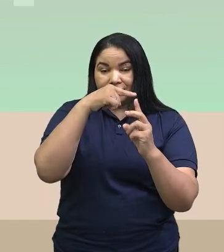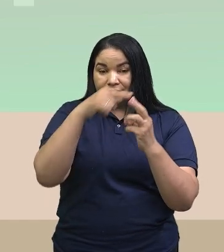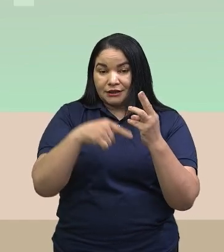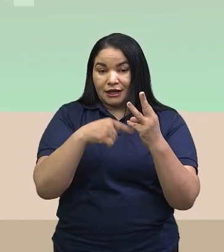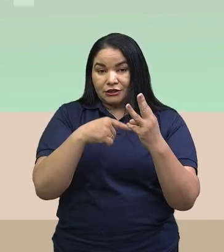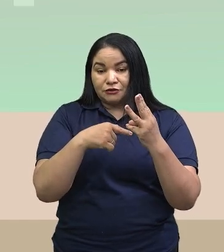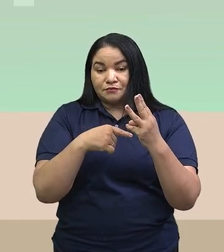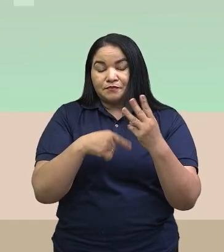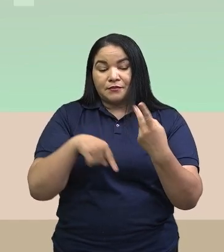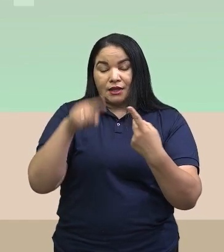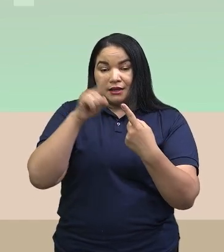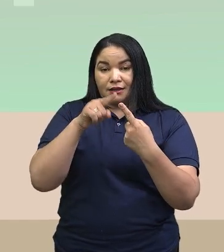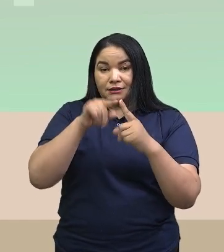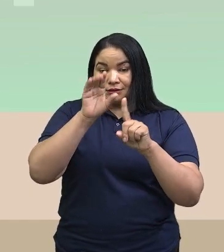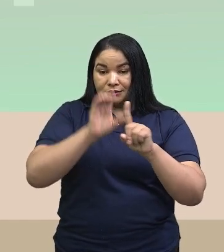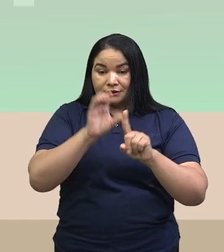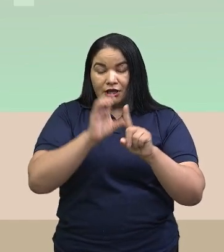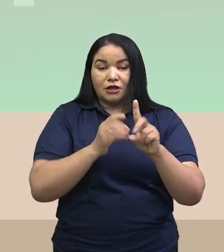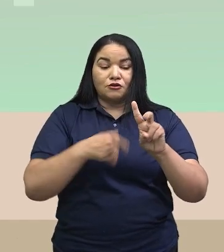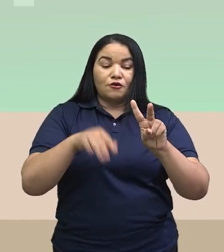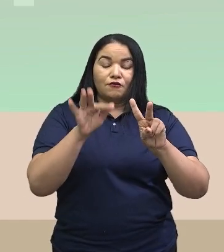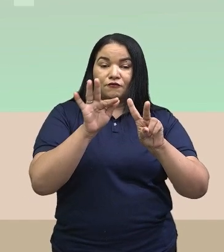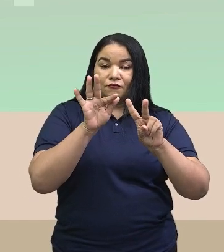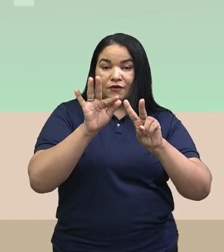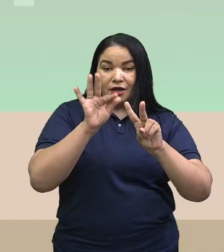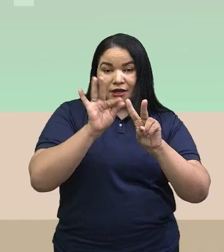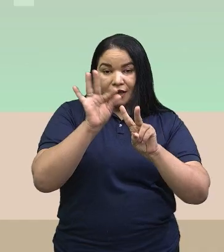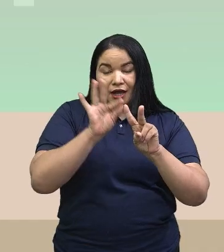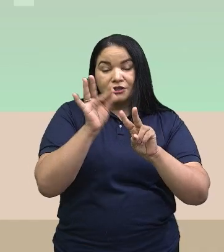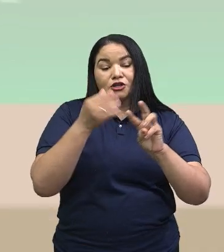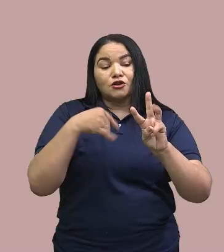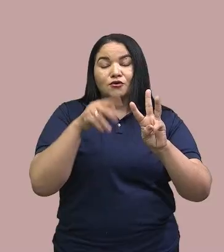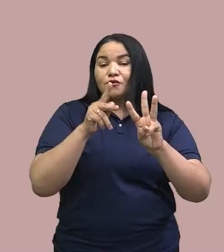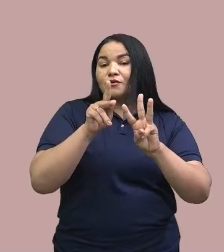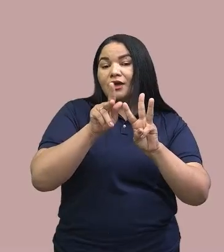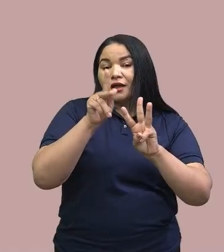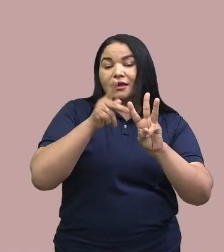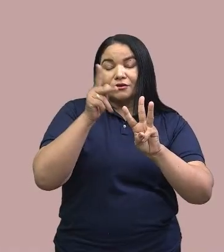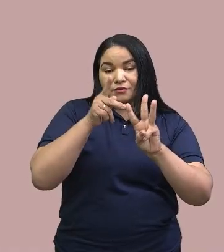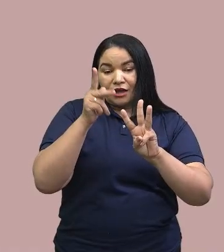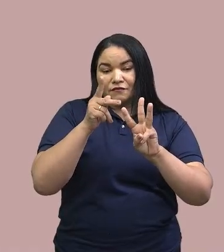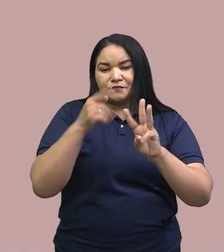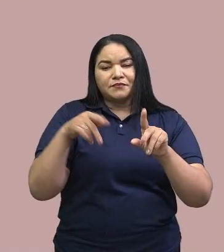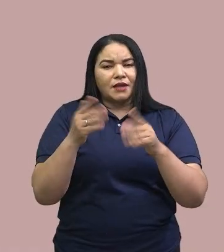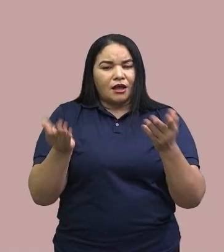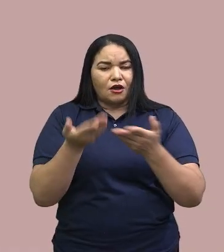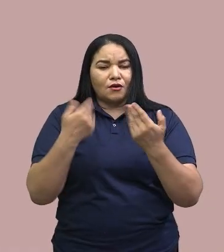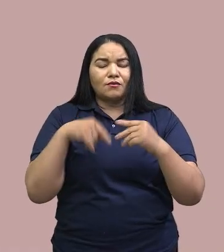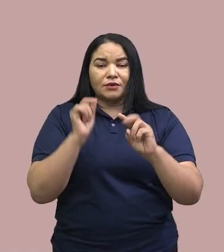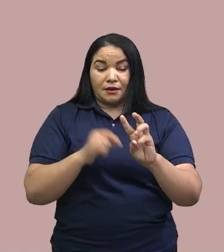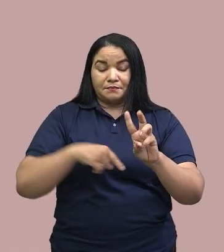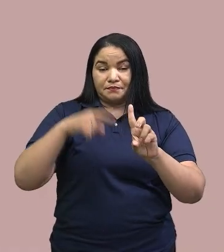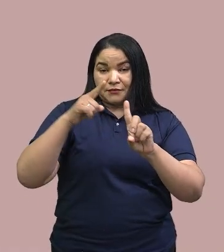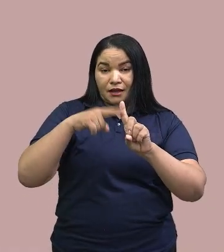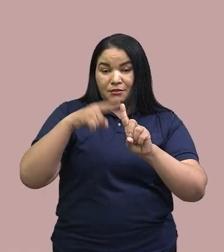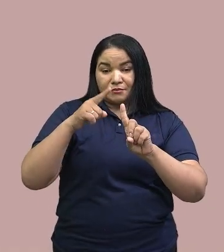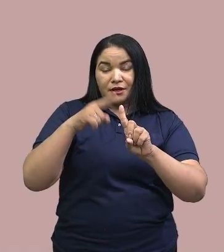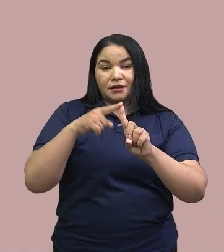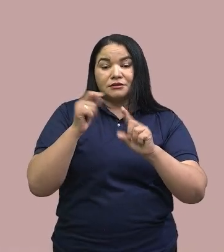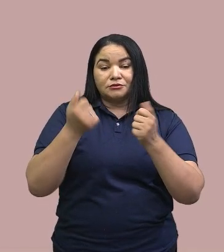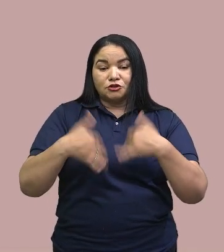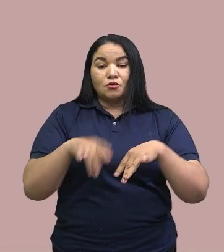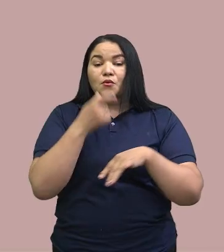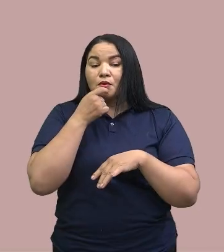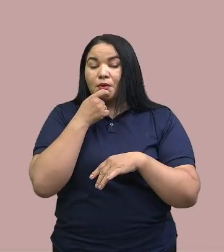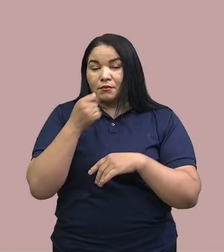utilizadas: Celsius, Fahrenheit e Kelvin. Vamos lá? A escala Celsius foi desenvolvida pelo